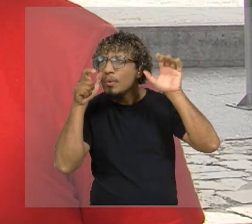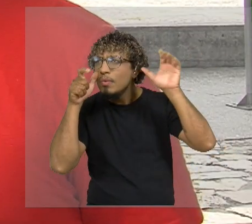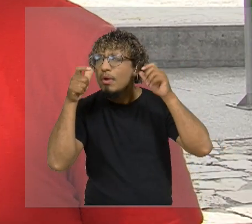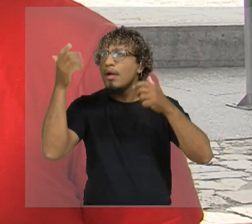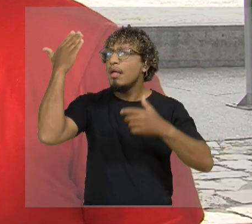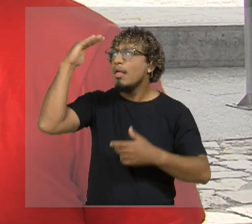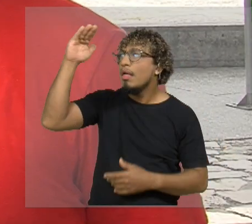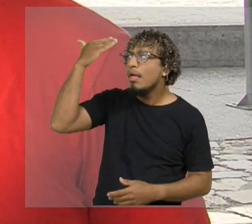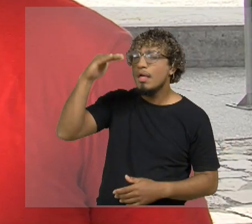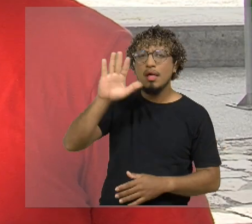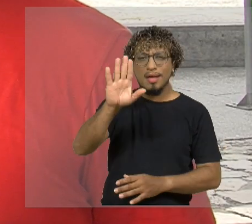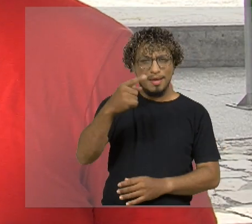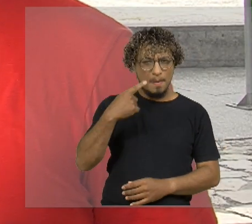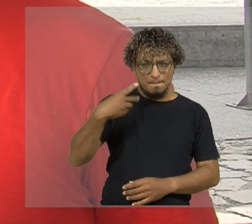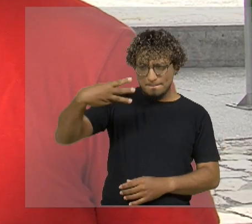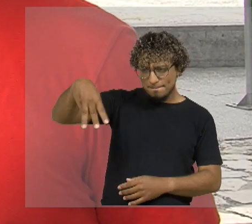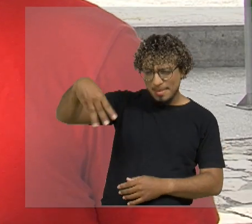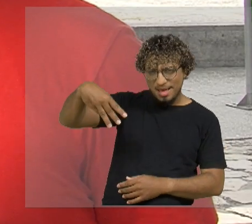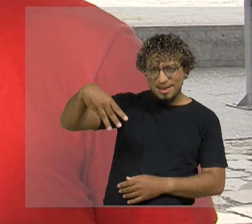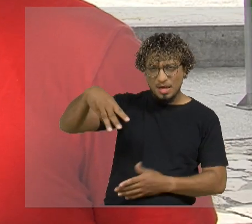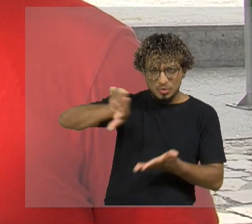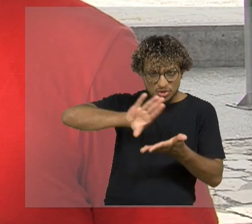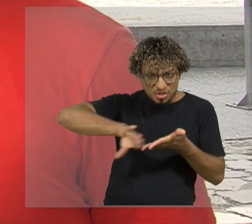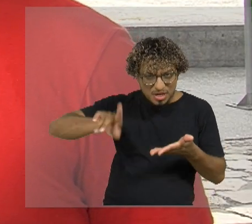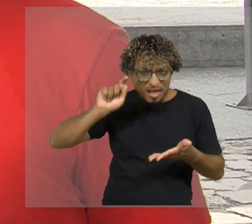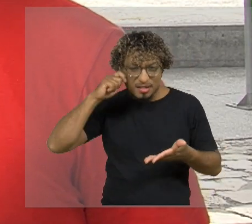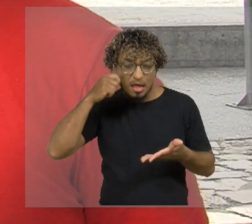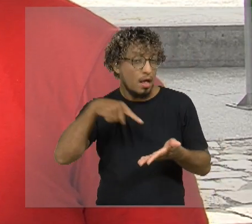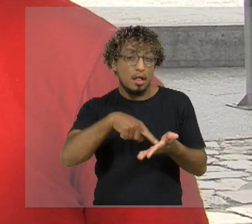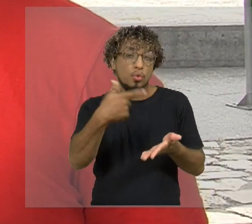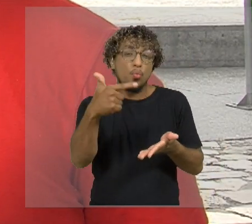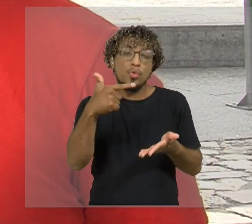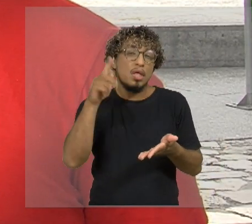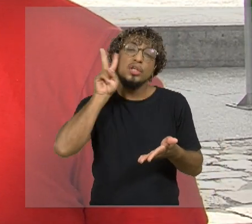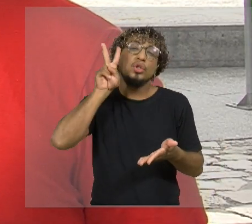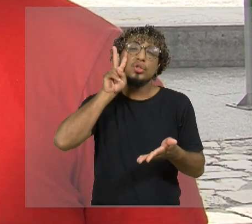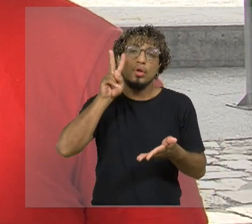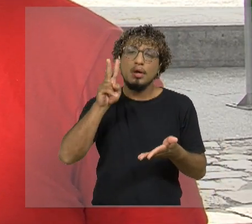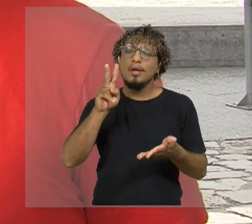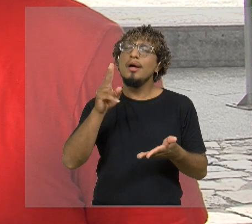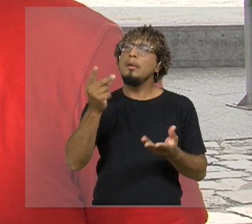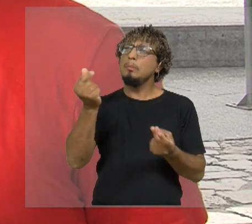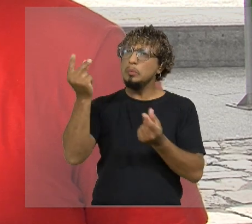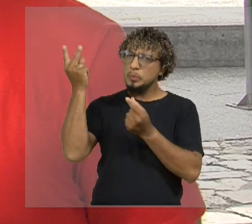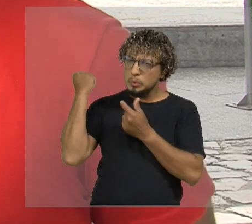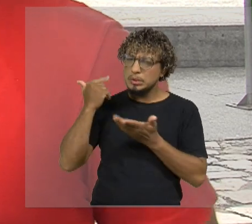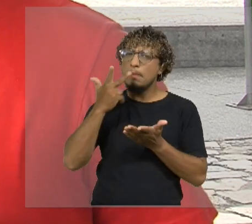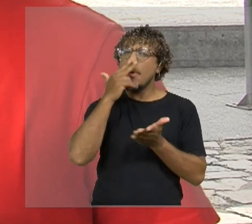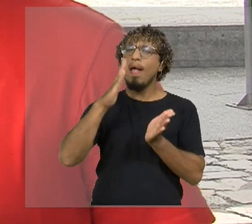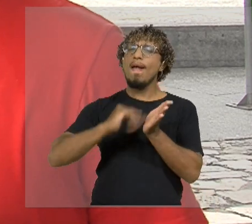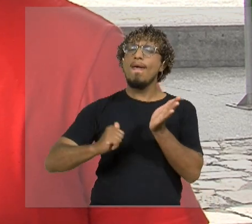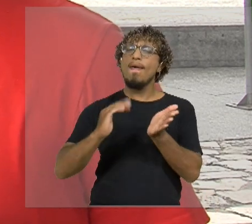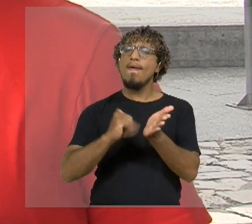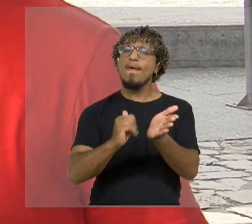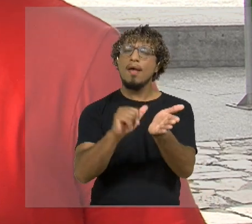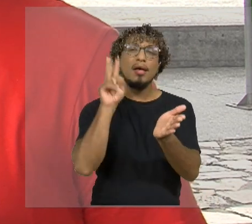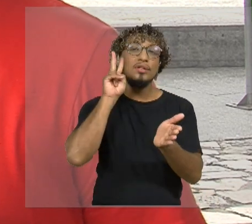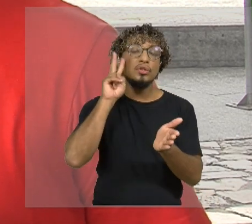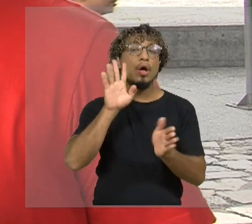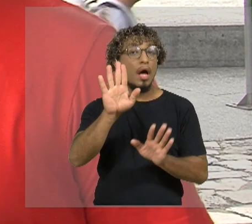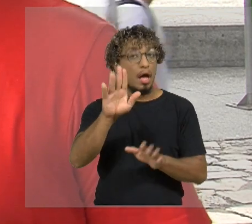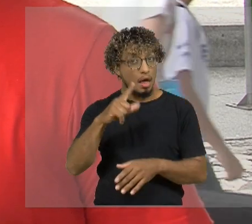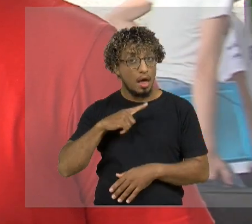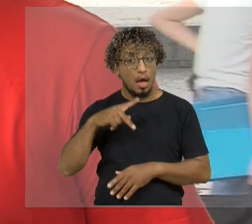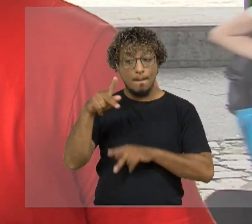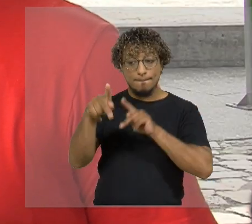Não existe Maranhão sem história negra. Por muito tempo a gente não era representado, né? E é quando a gente fala povo negro, a gente fala de